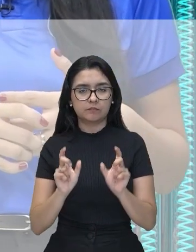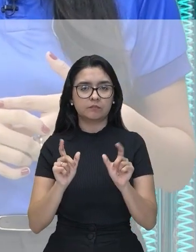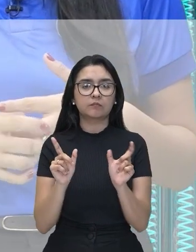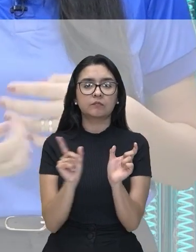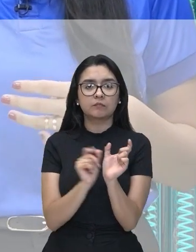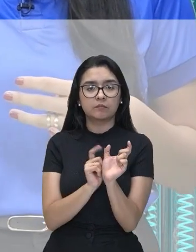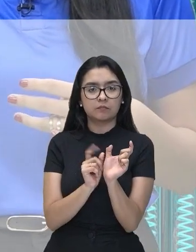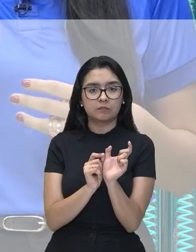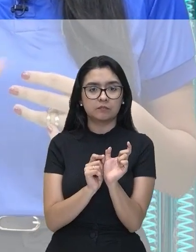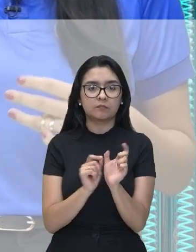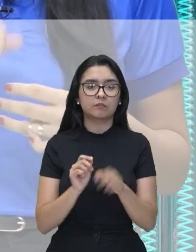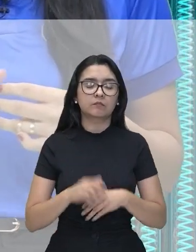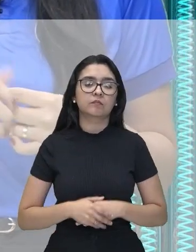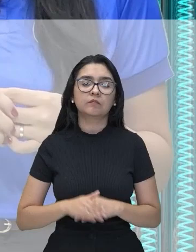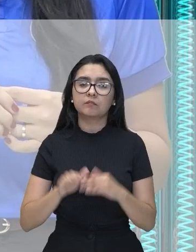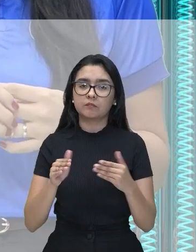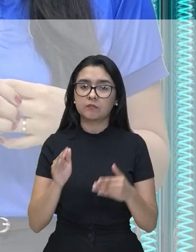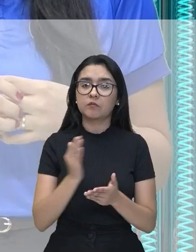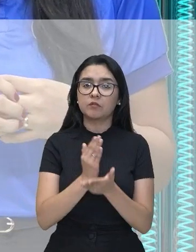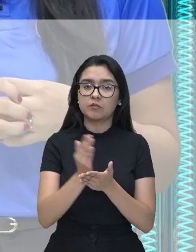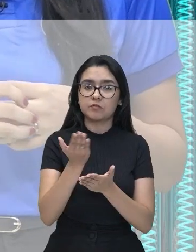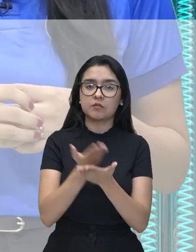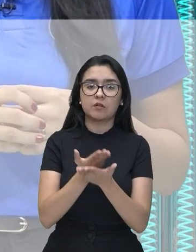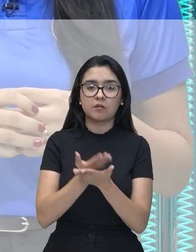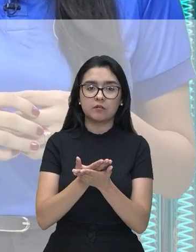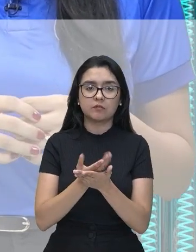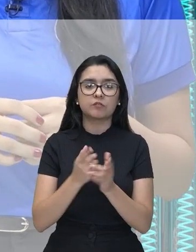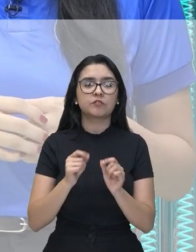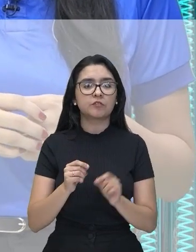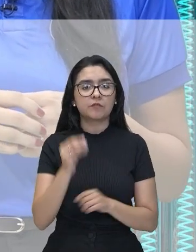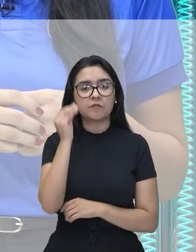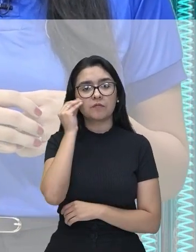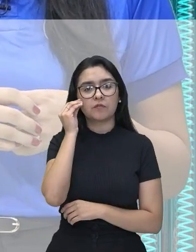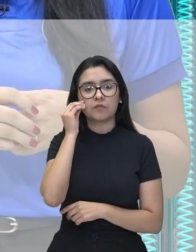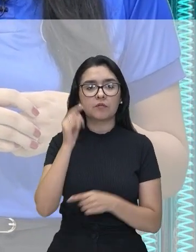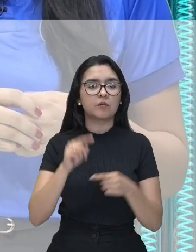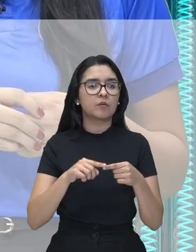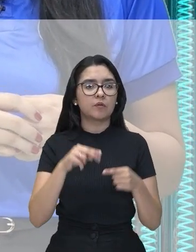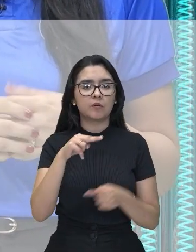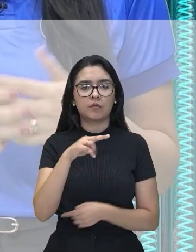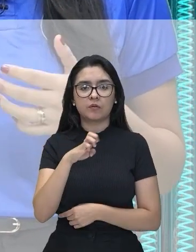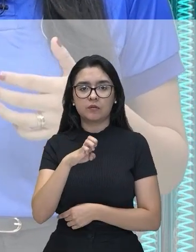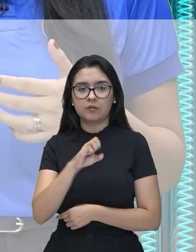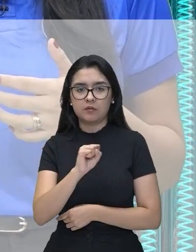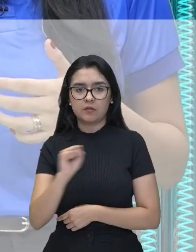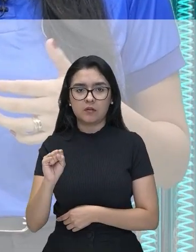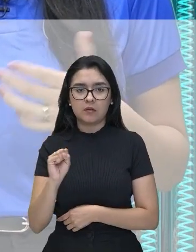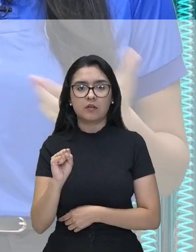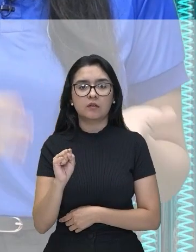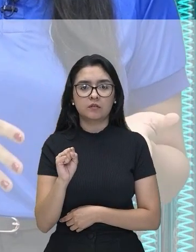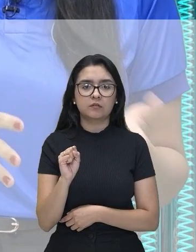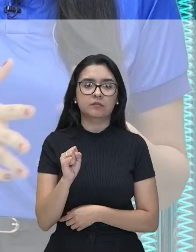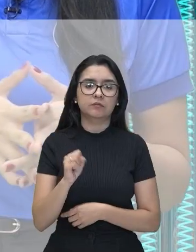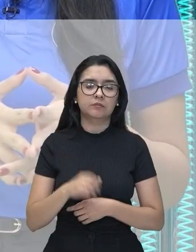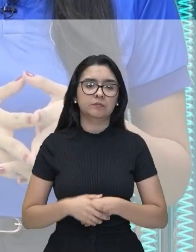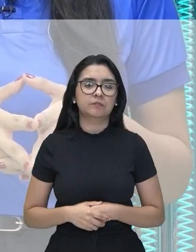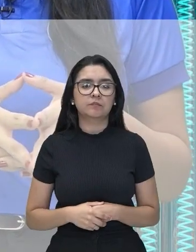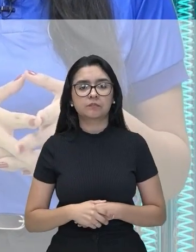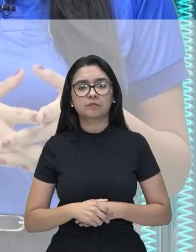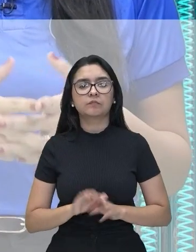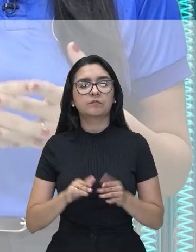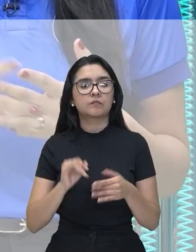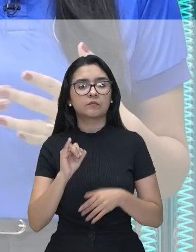sufixos. Olha só, lá na frente nós vimos também o ness, juntando ali com happiness, né? Que happy é feliz, coloquei